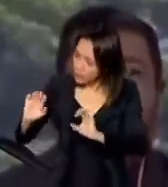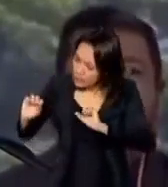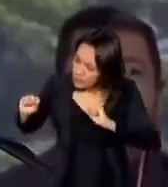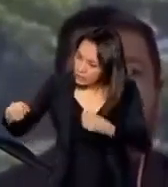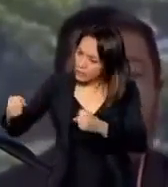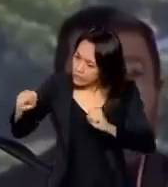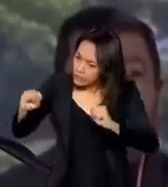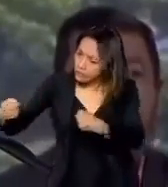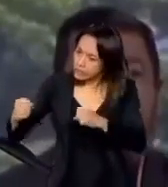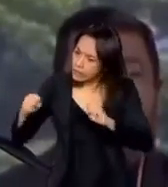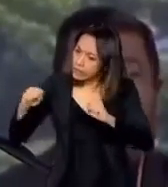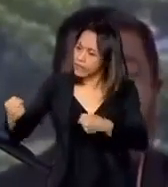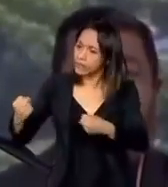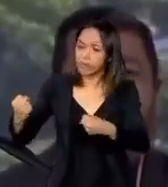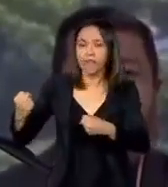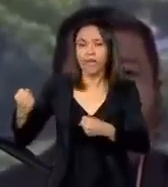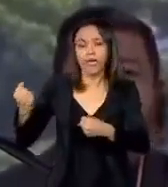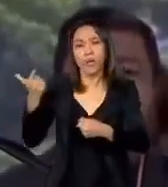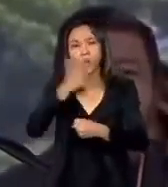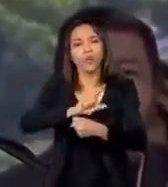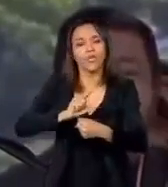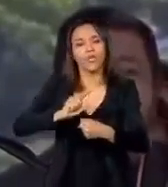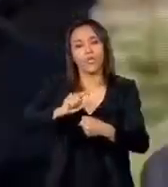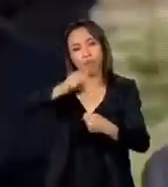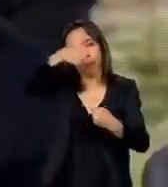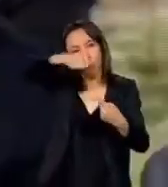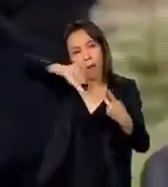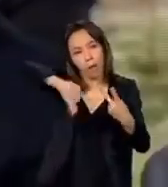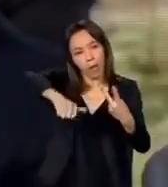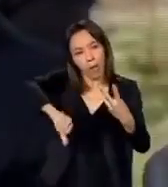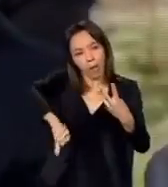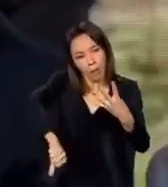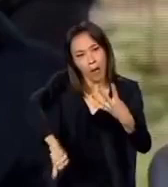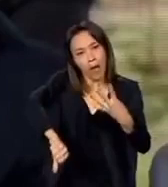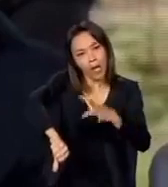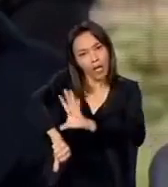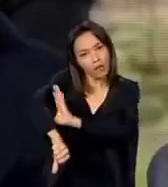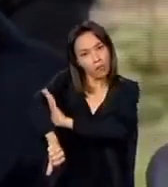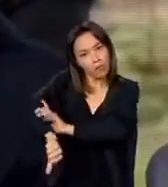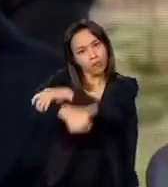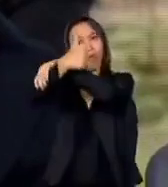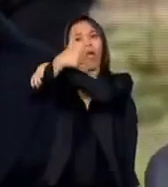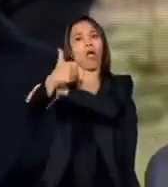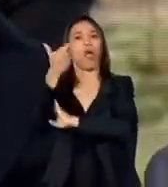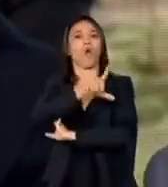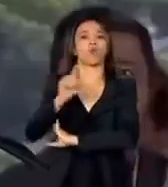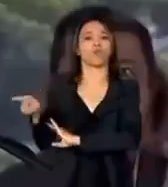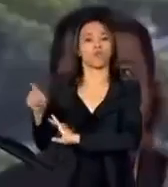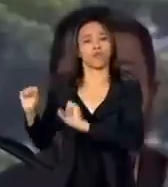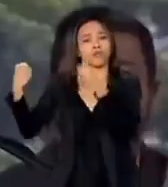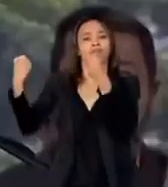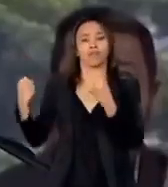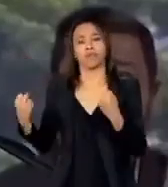si para superar todas essas coisas? Gente, eu tenho 81